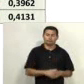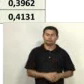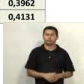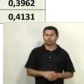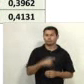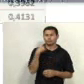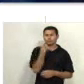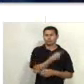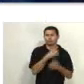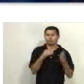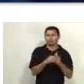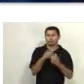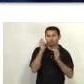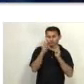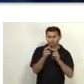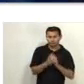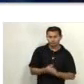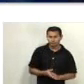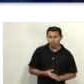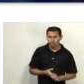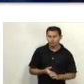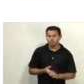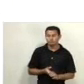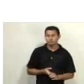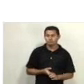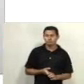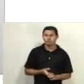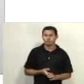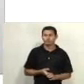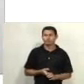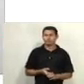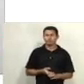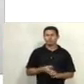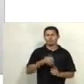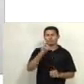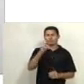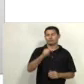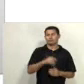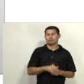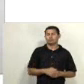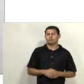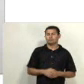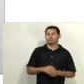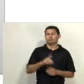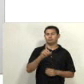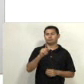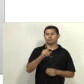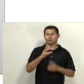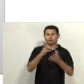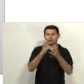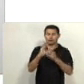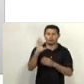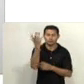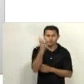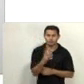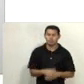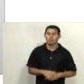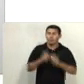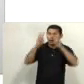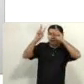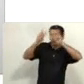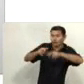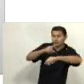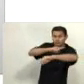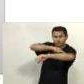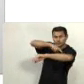a gente no último slide, a probabilidade, então, de esse evento acontecer, olha o que eu